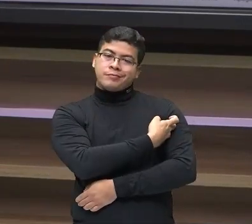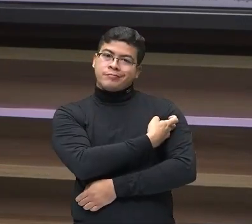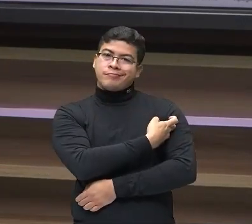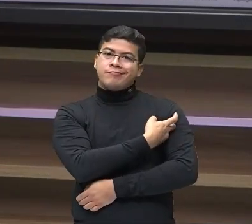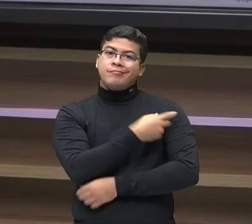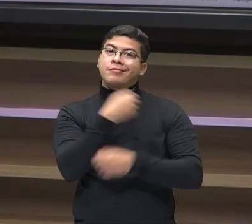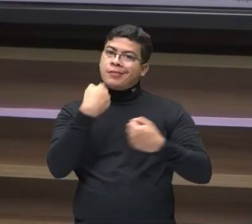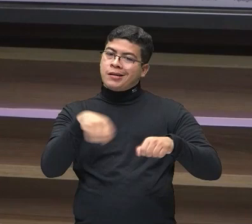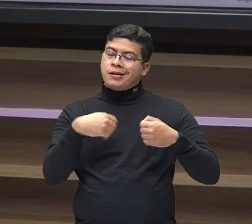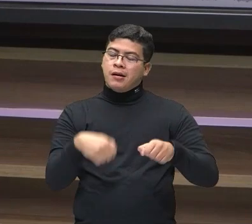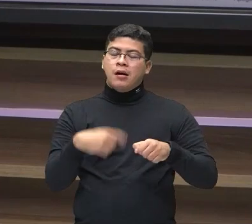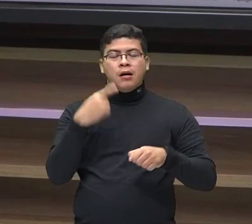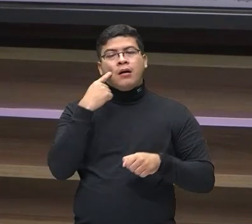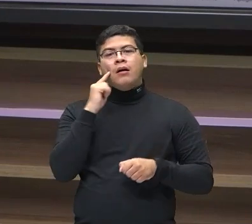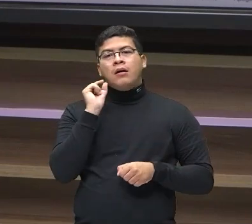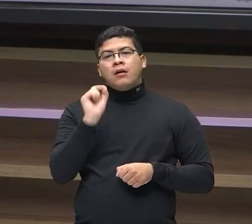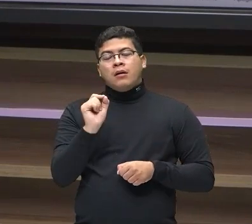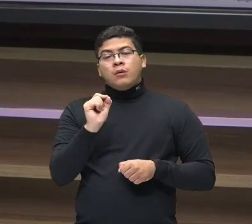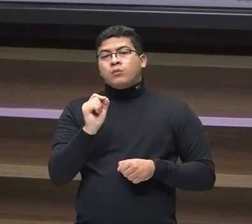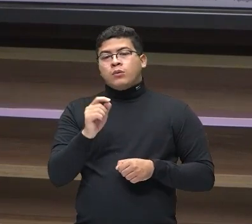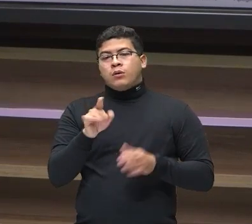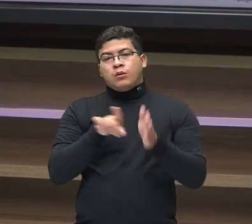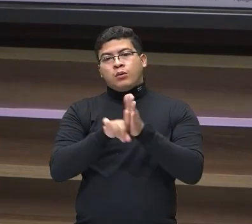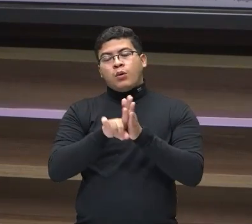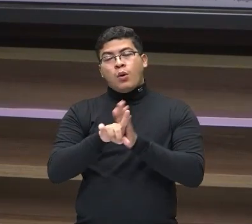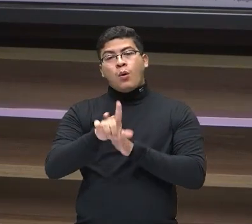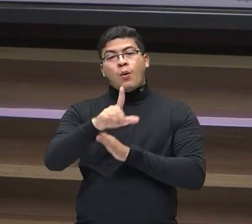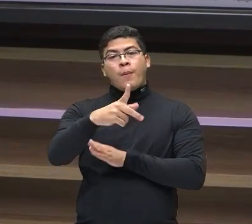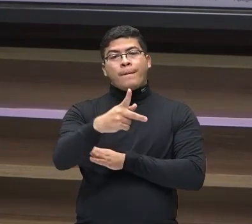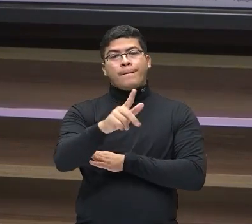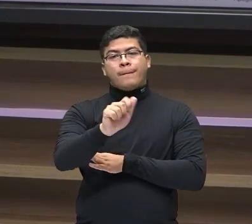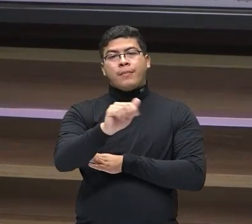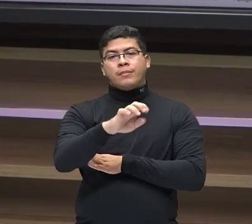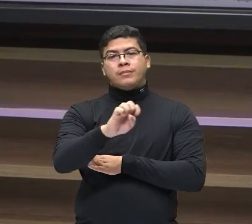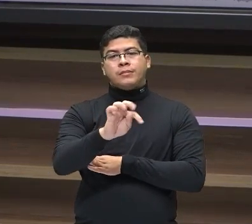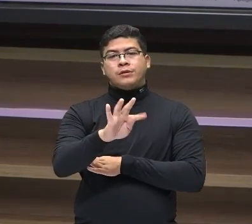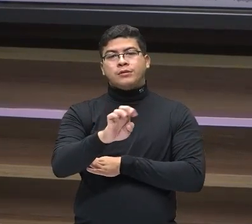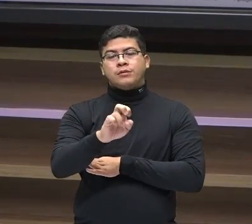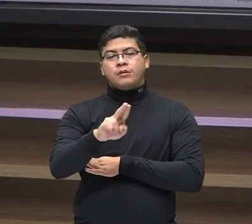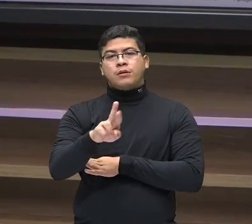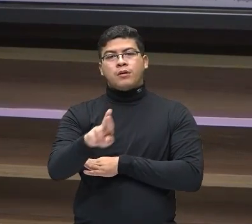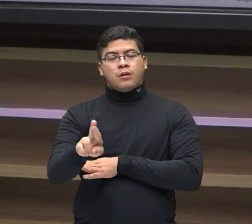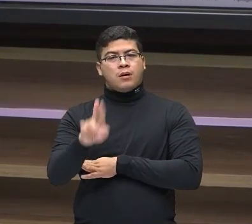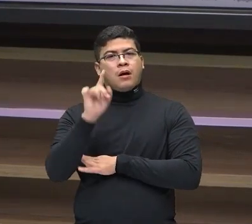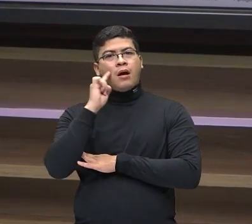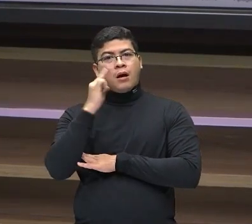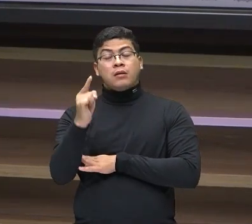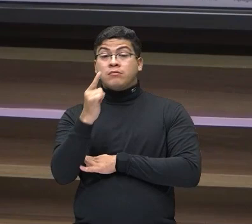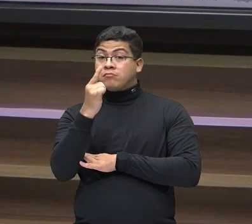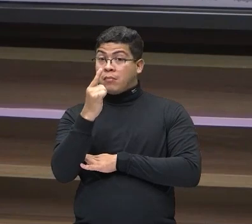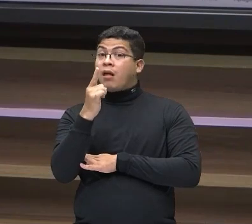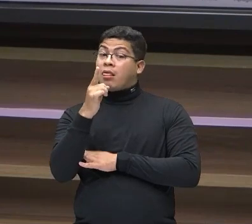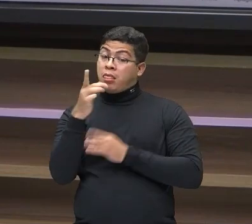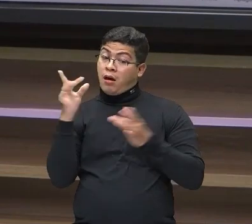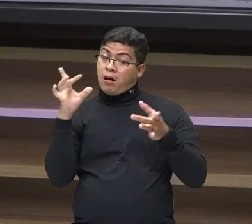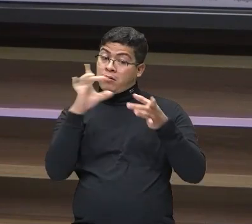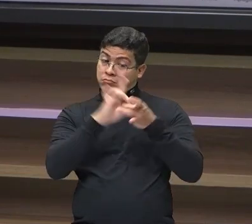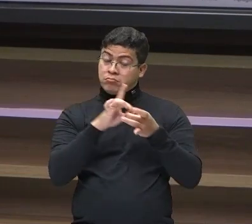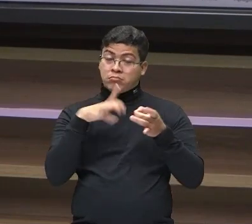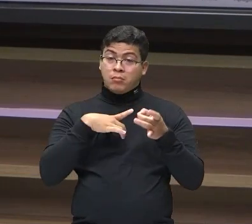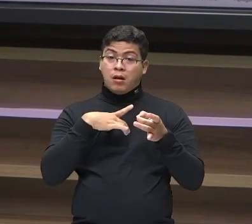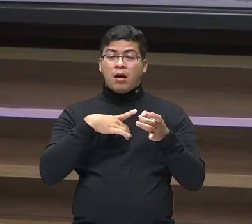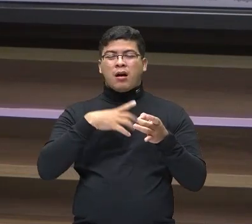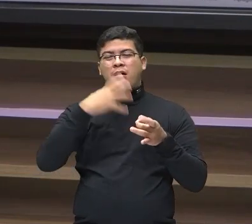Então, o pesquisador, né, Louis Pasteur, ele está relacionado com a criação da vacina contra a raiva. E aí a gente tem